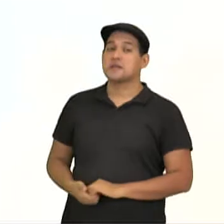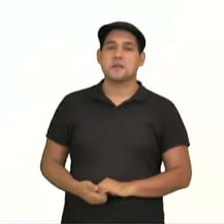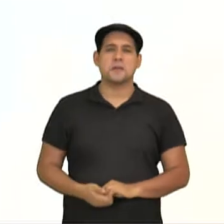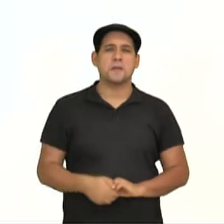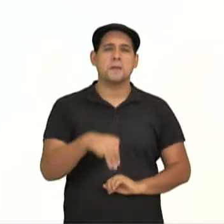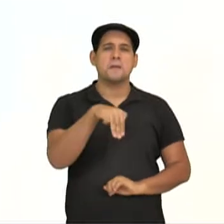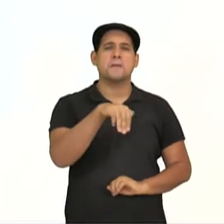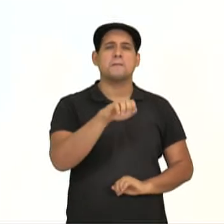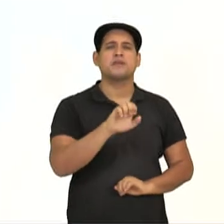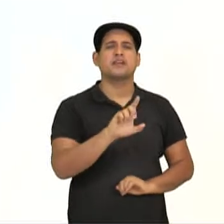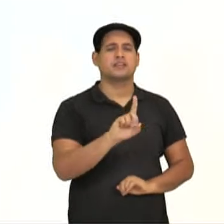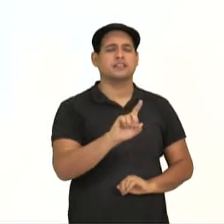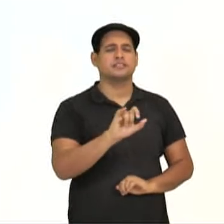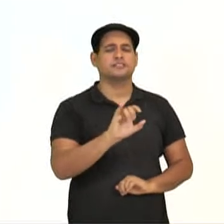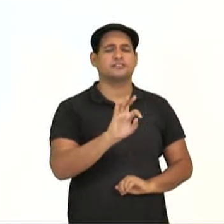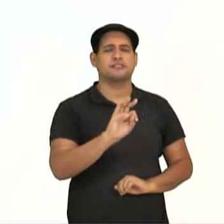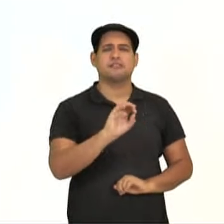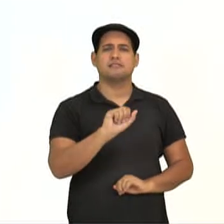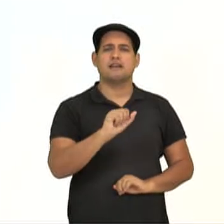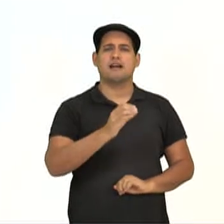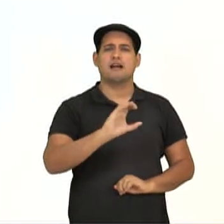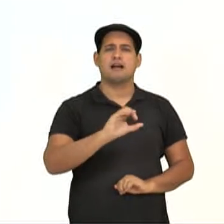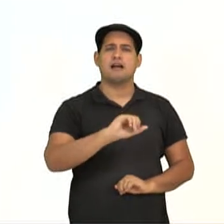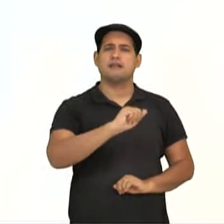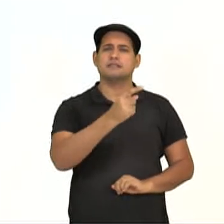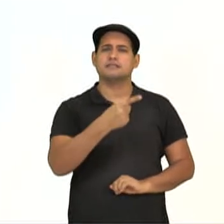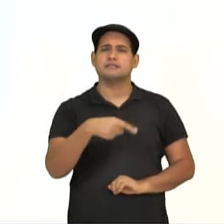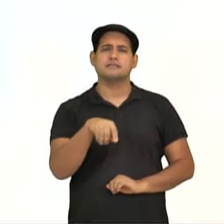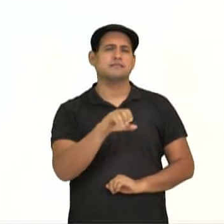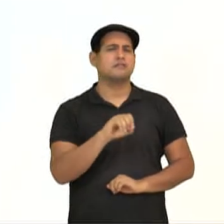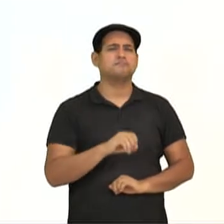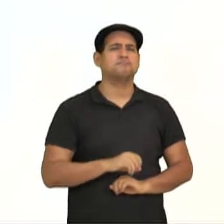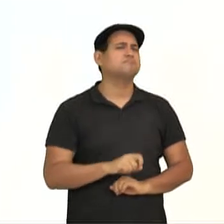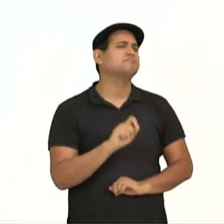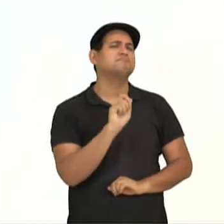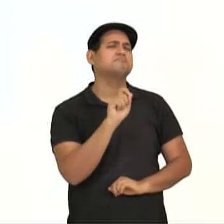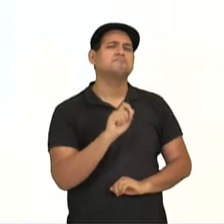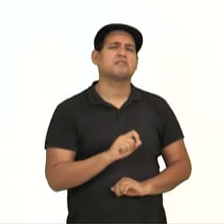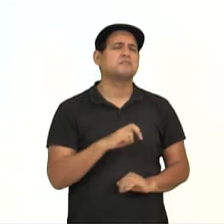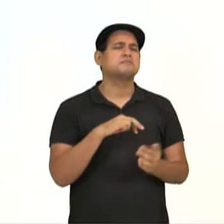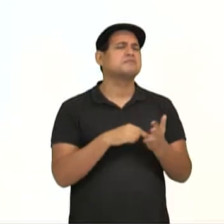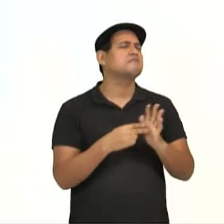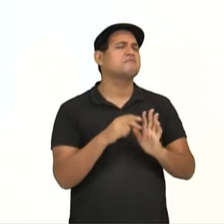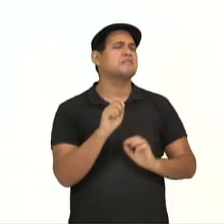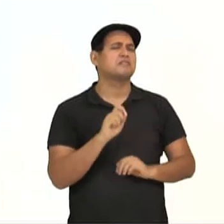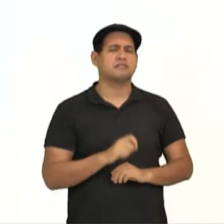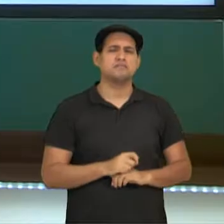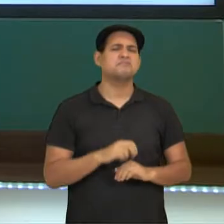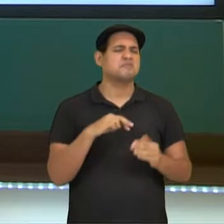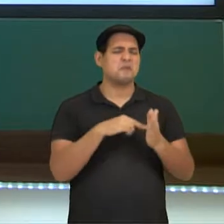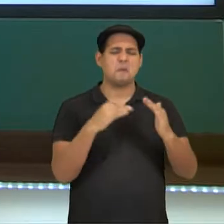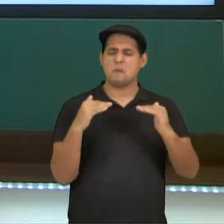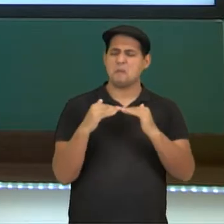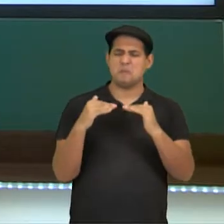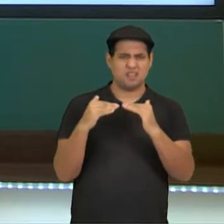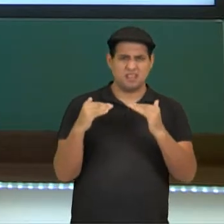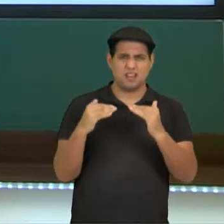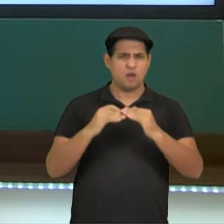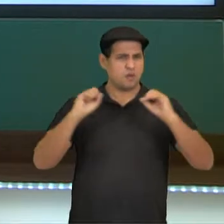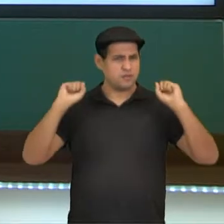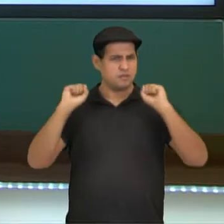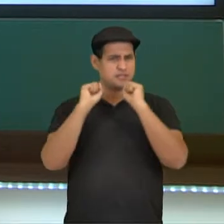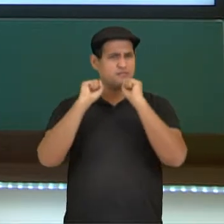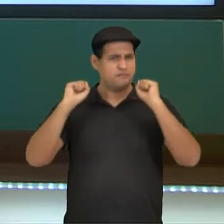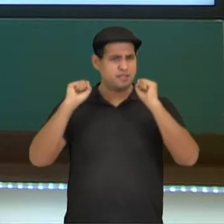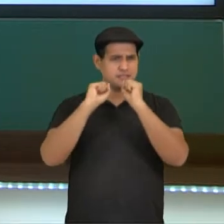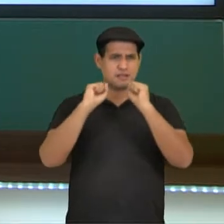Meditação. O que será que nós vamos conversar de meditação? O que a meditação tem a ver com a educação física? Educação